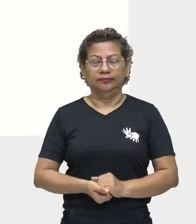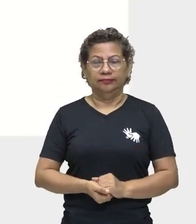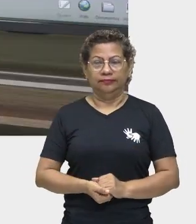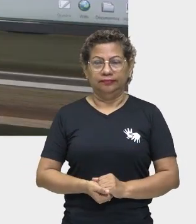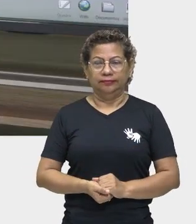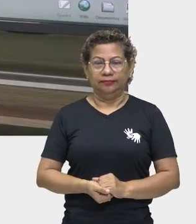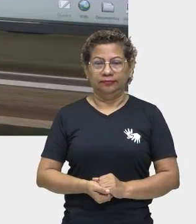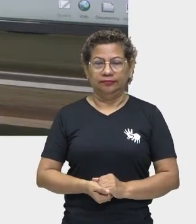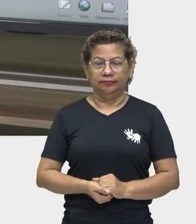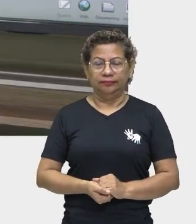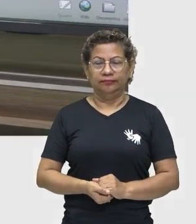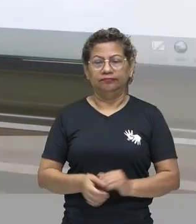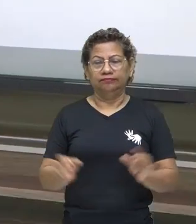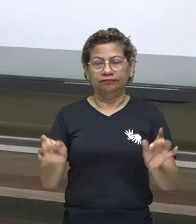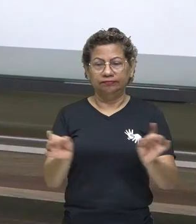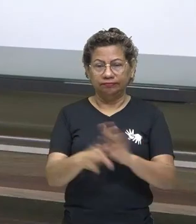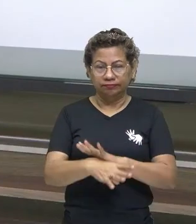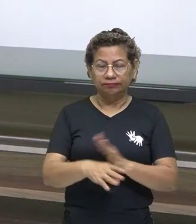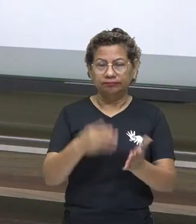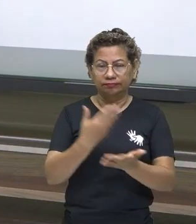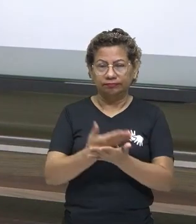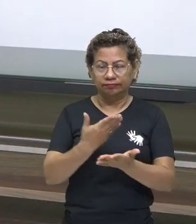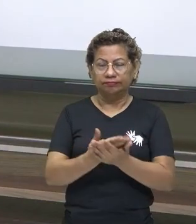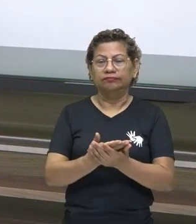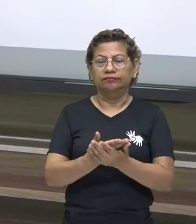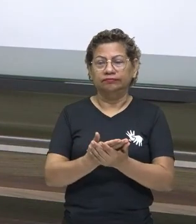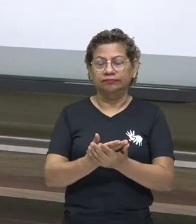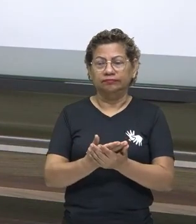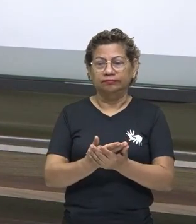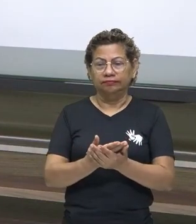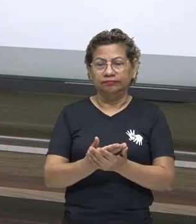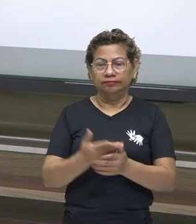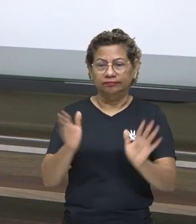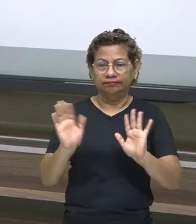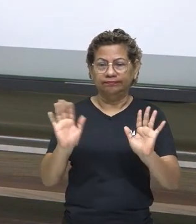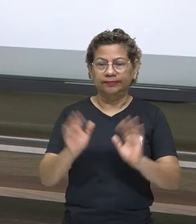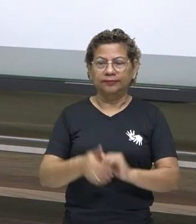Concluímos assim a nossa aula de hoje. Então, bom descanso a todos e até a próxima aula.